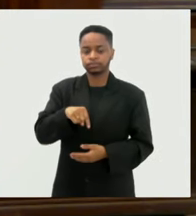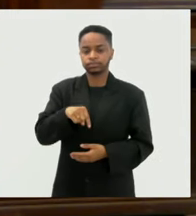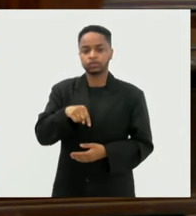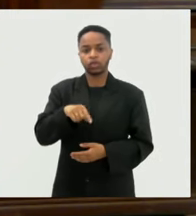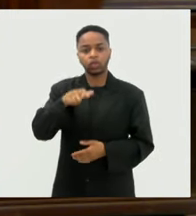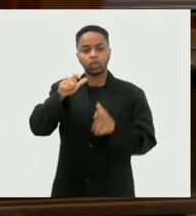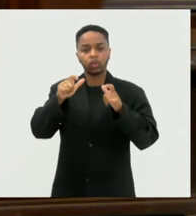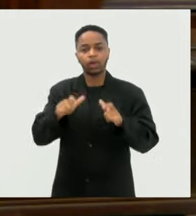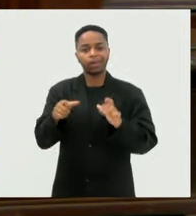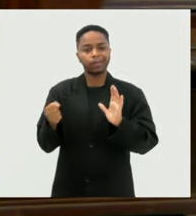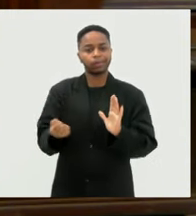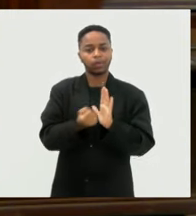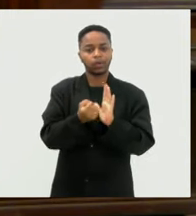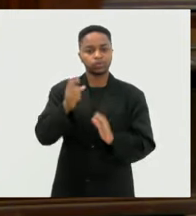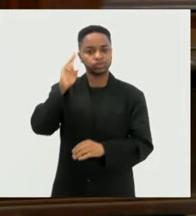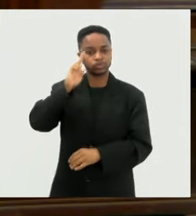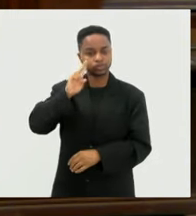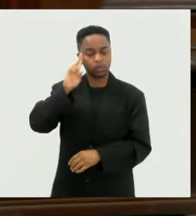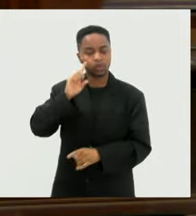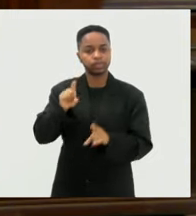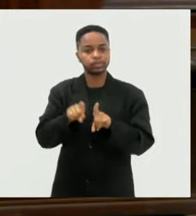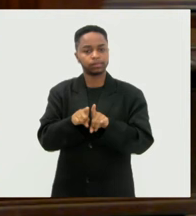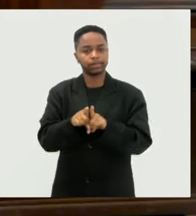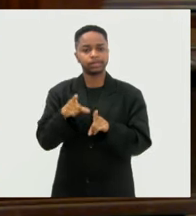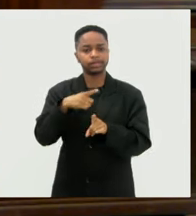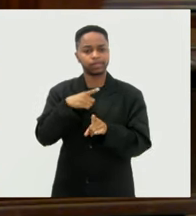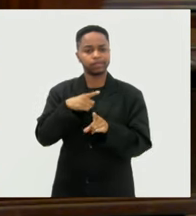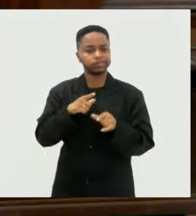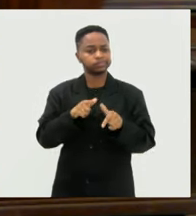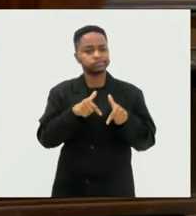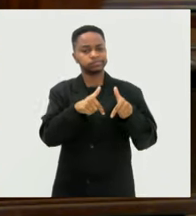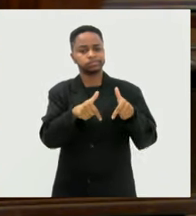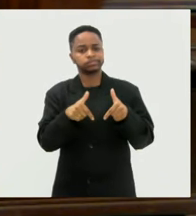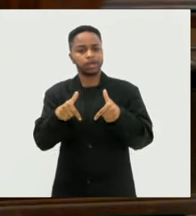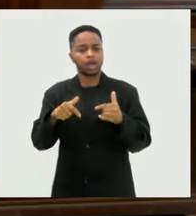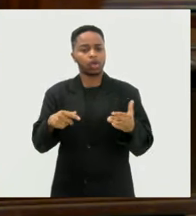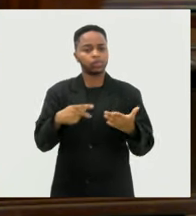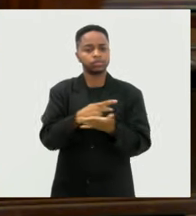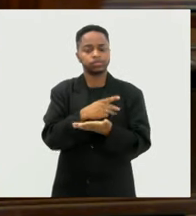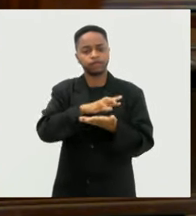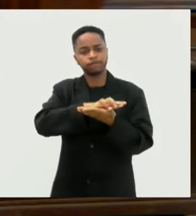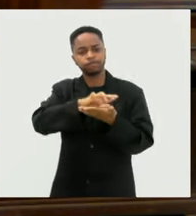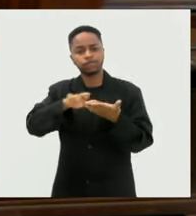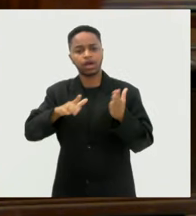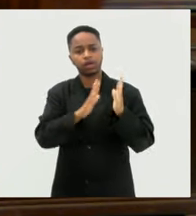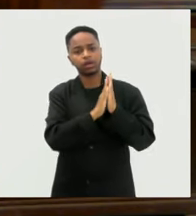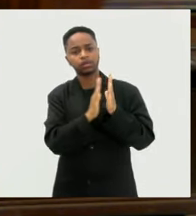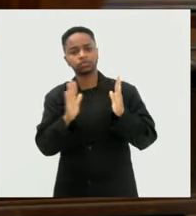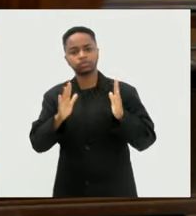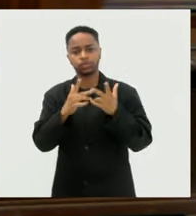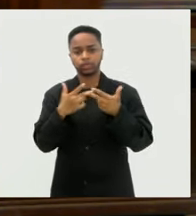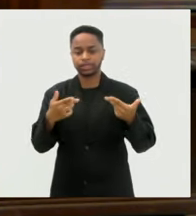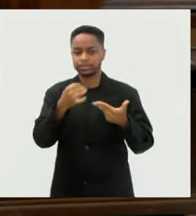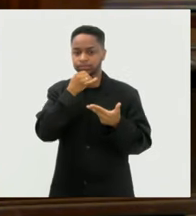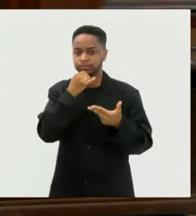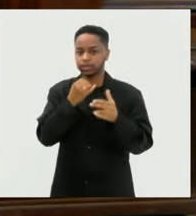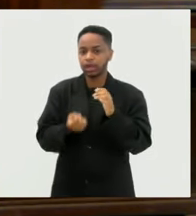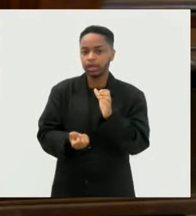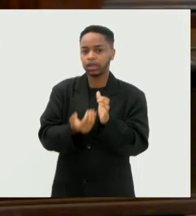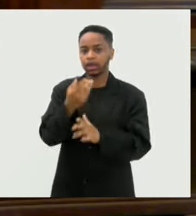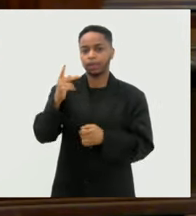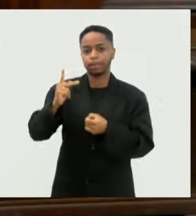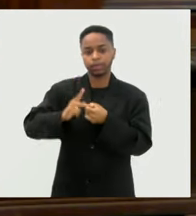onde tivemos grandes feitos aqui, como a criação da Petrobras, que foi